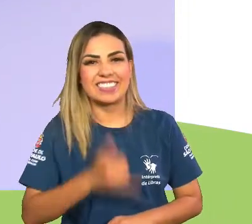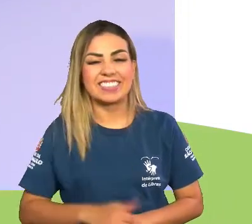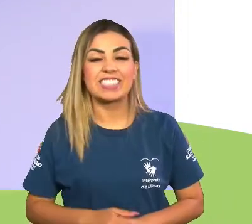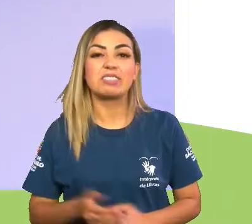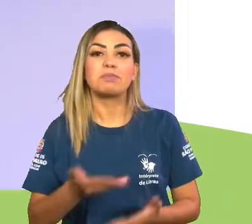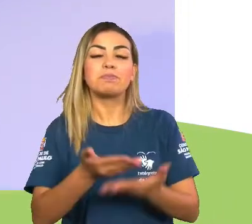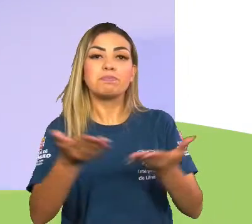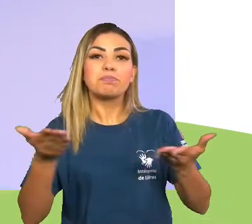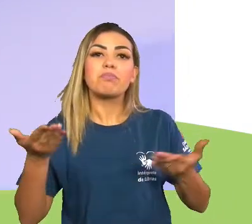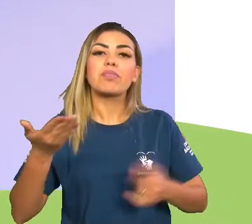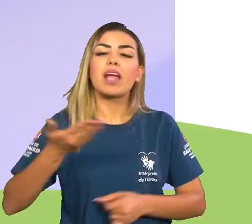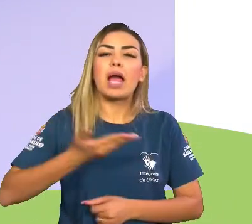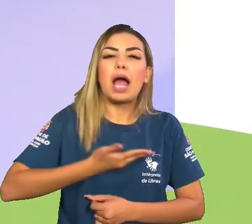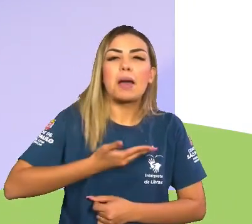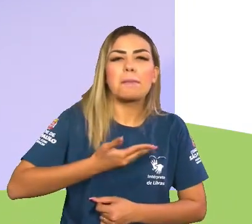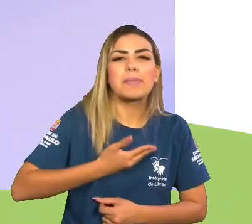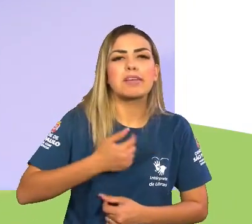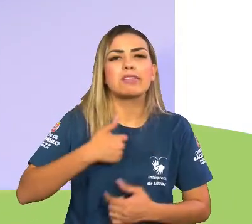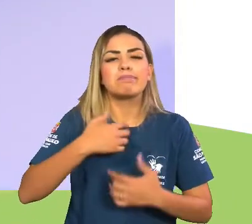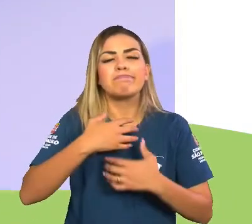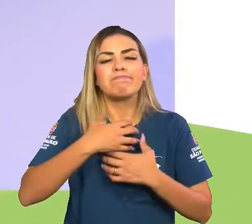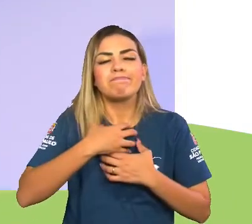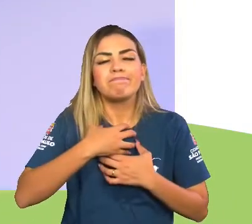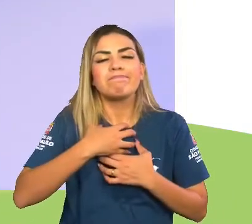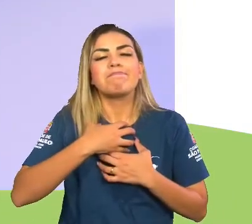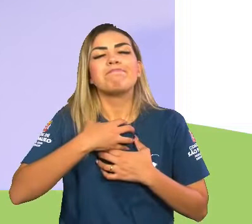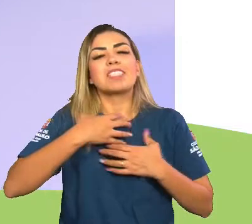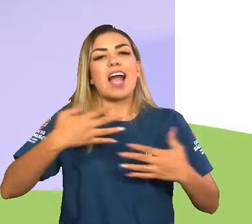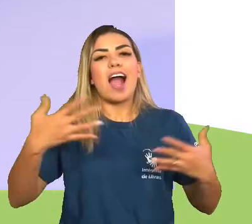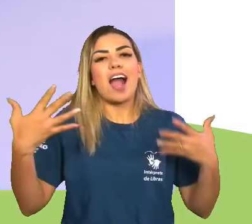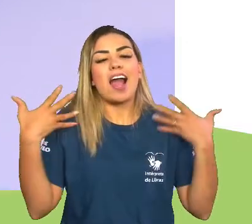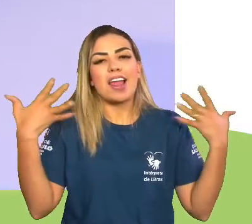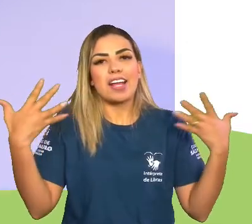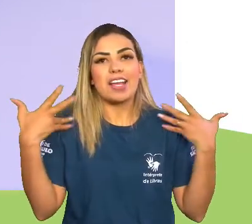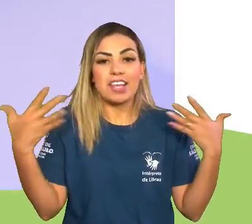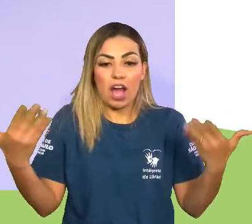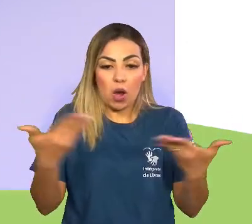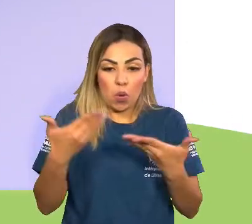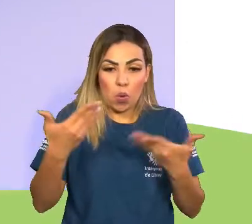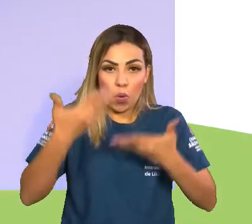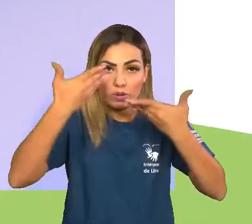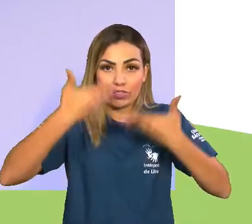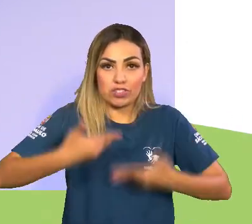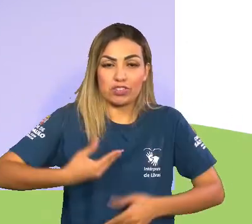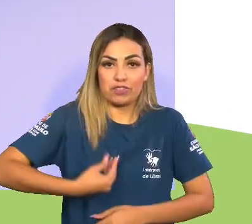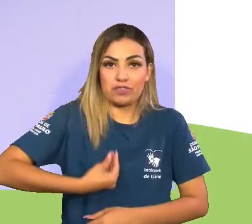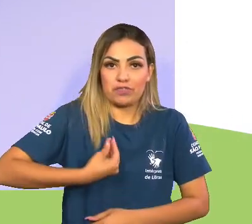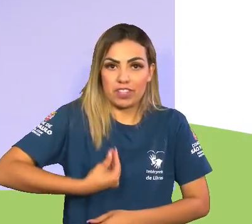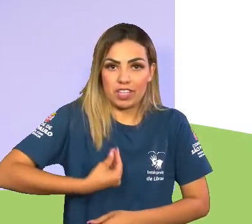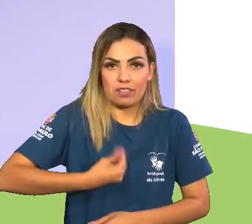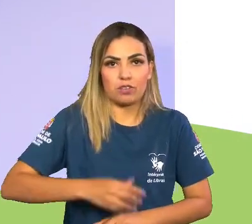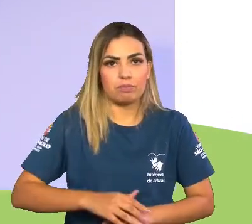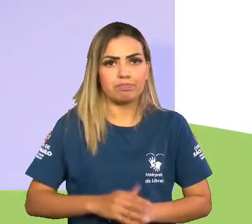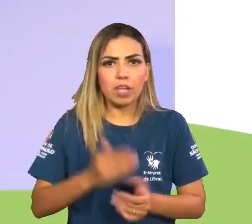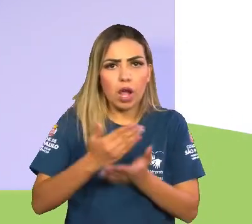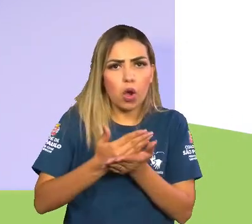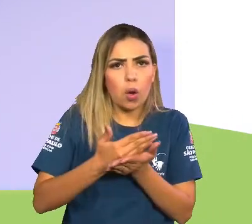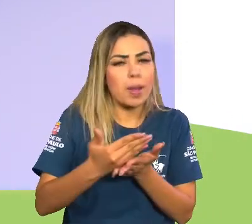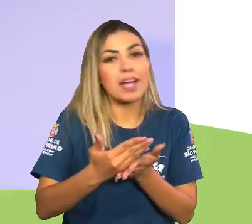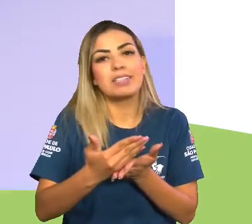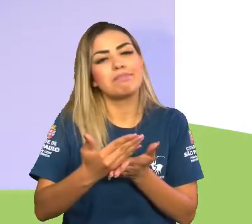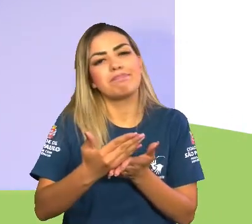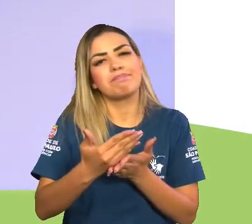Caros amigos, uma alegria estar aqui com vocês mais uma vez. Antes de iniciar